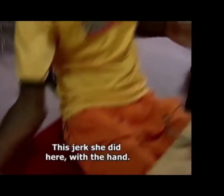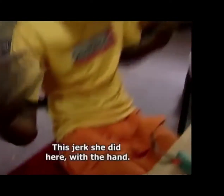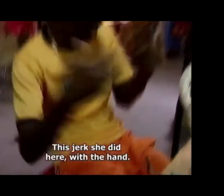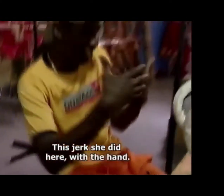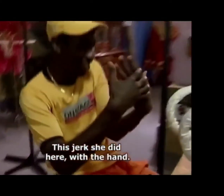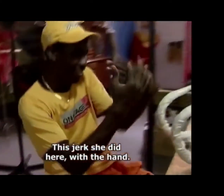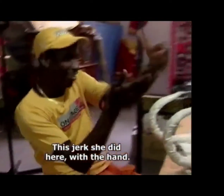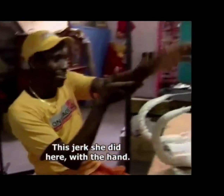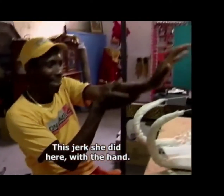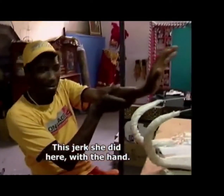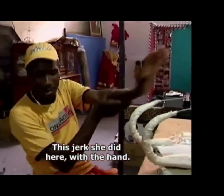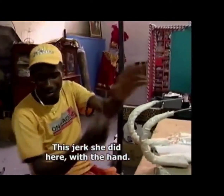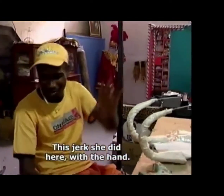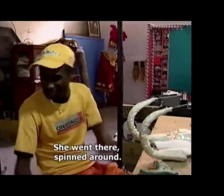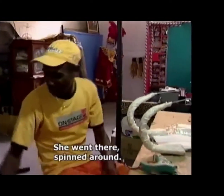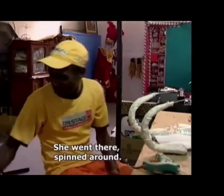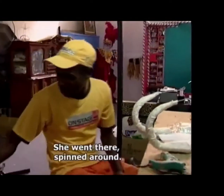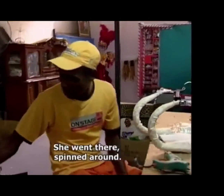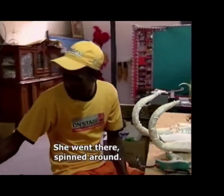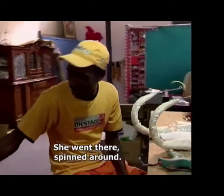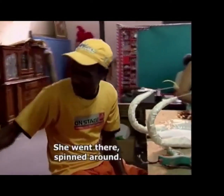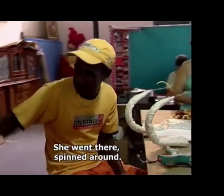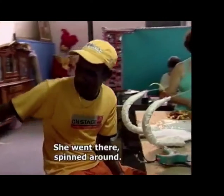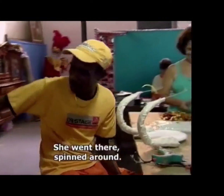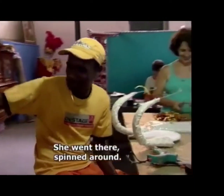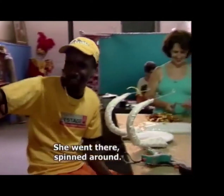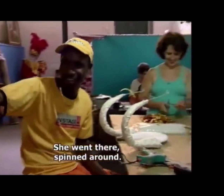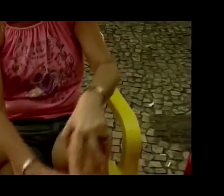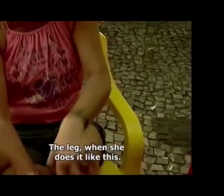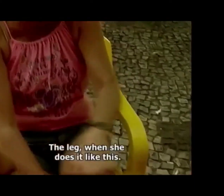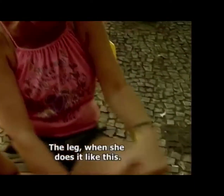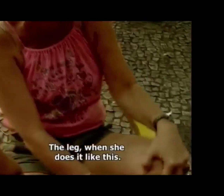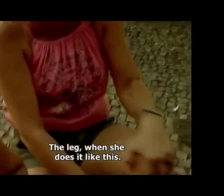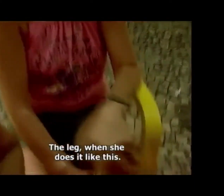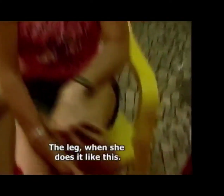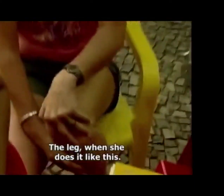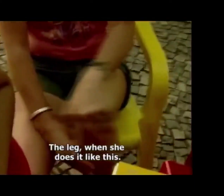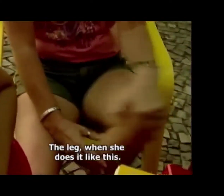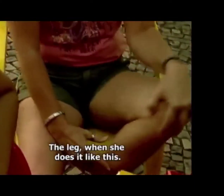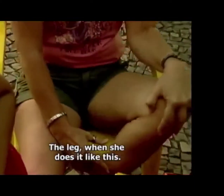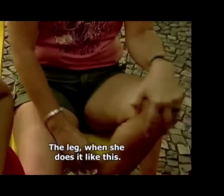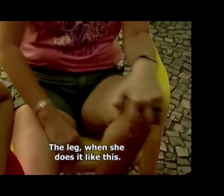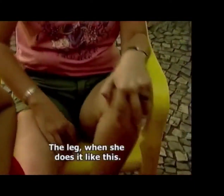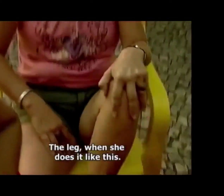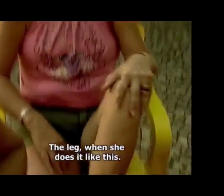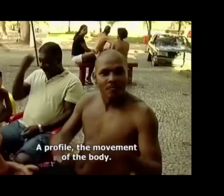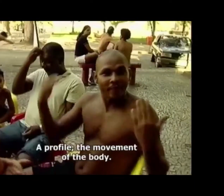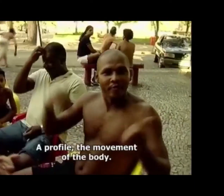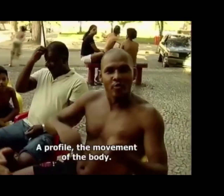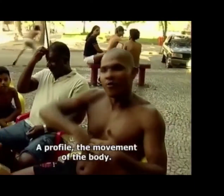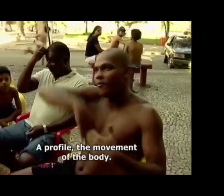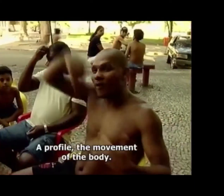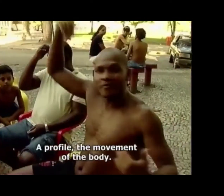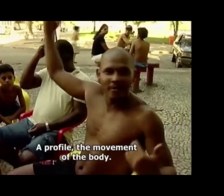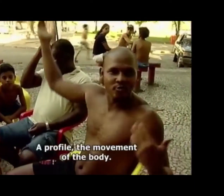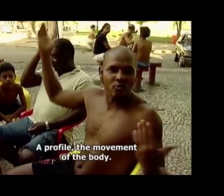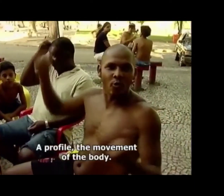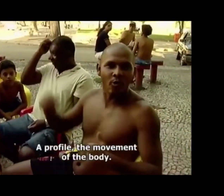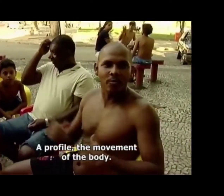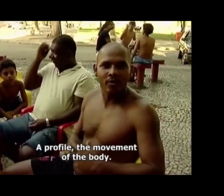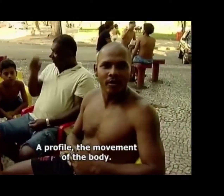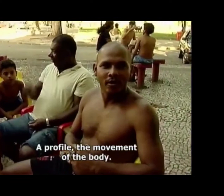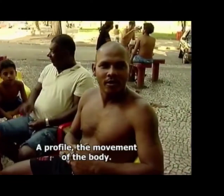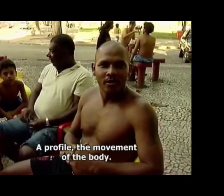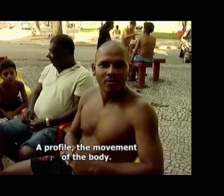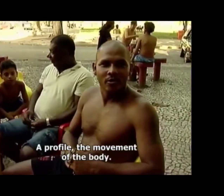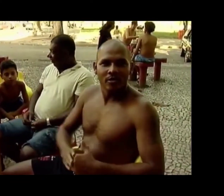Quebrada que ela fez aqui, com a mão, sei lá o que, foi pra lá, rodou. Da perna, quando ela faz assim. O perfil, o movimento do